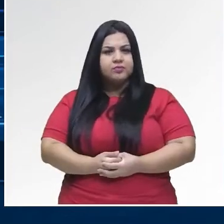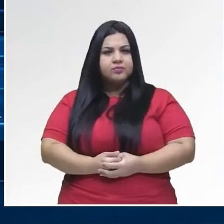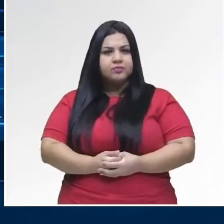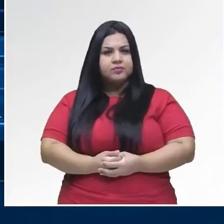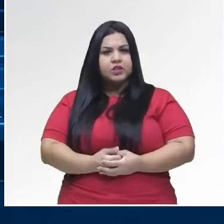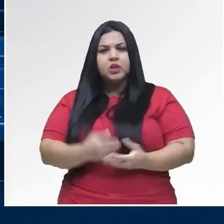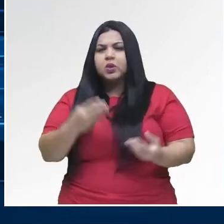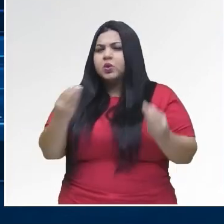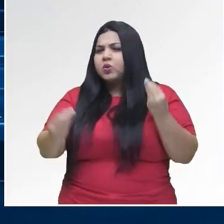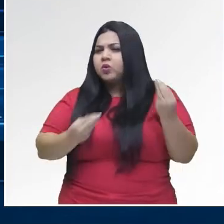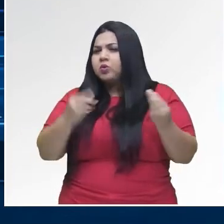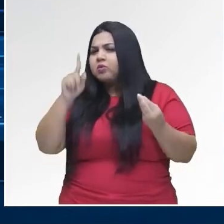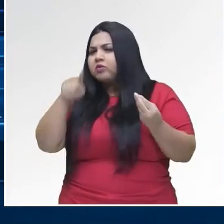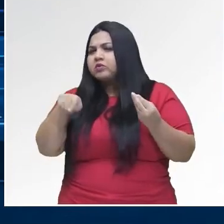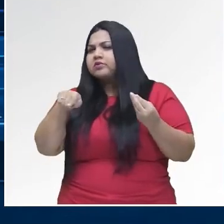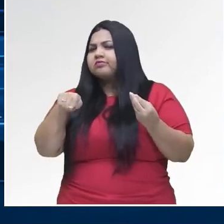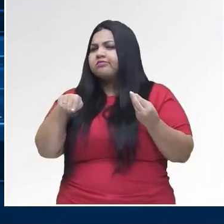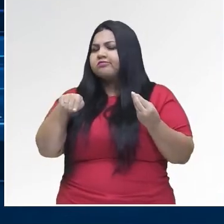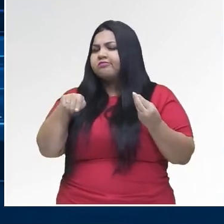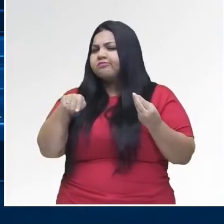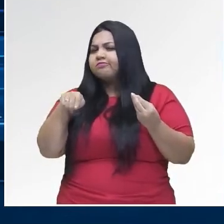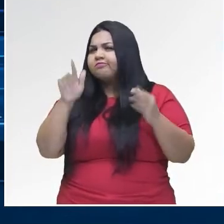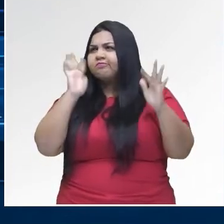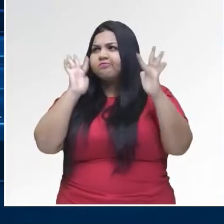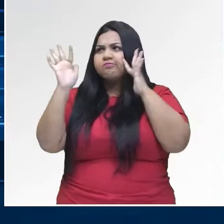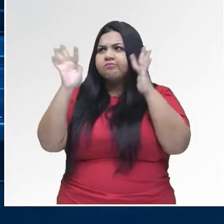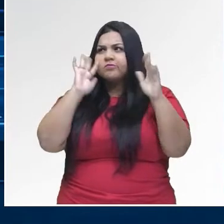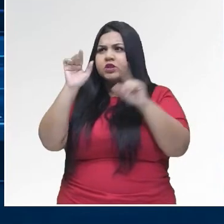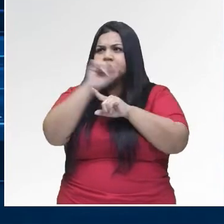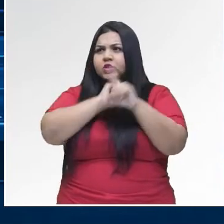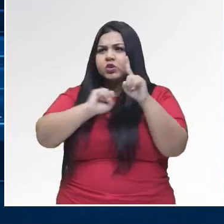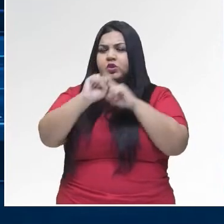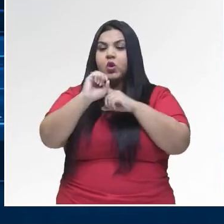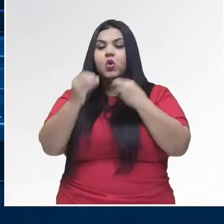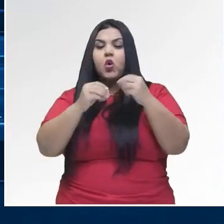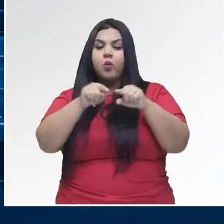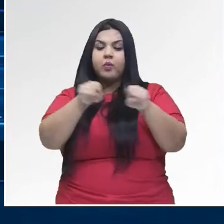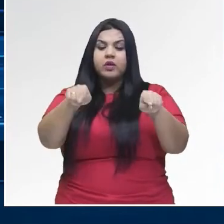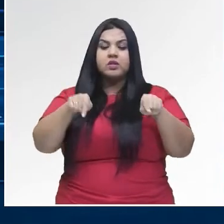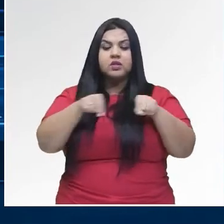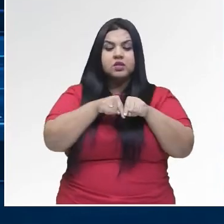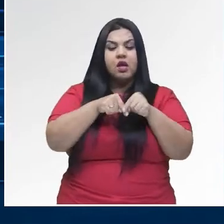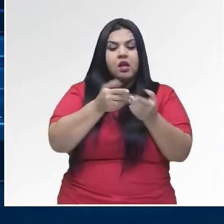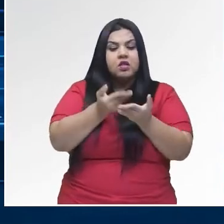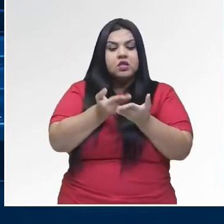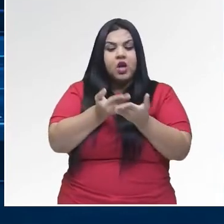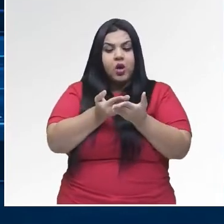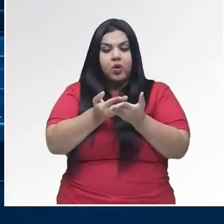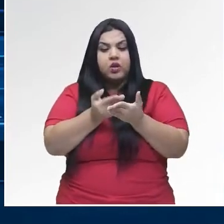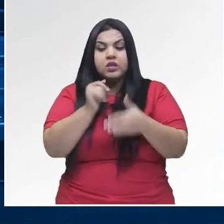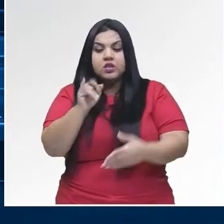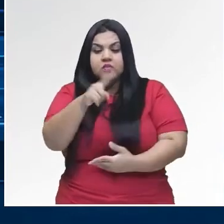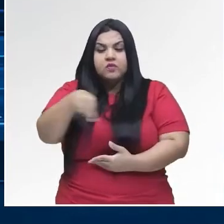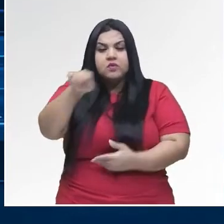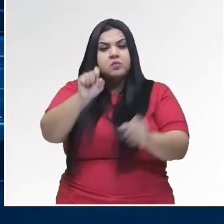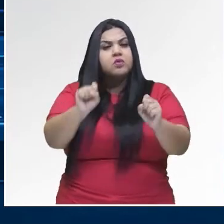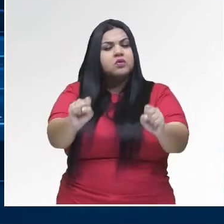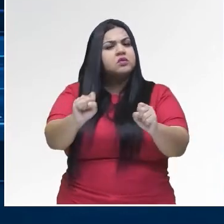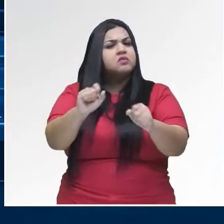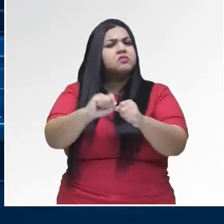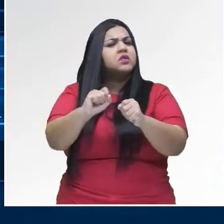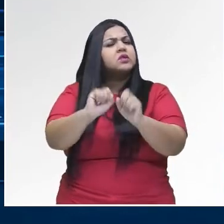Como que seria a sociedade, né? Como seria a nossa sala de aula nesse momento se vocês agora pudessem fazer o que